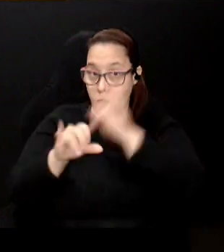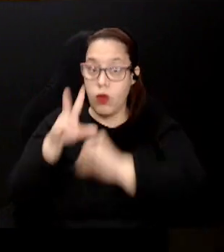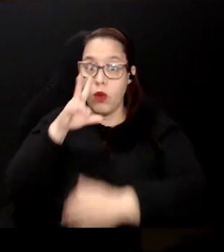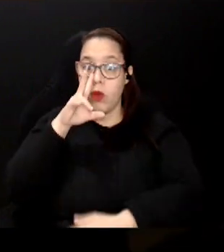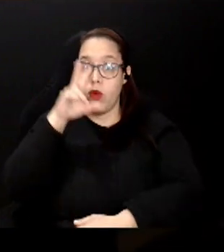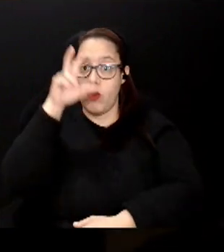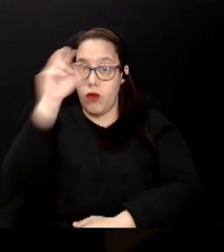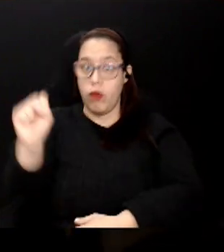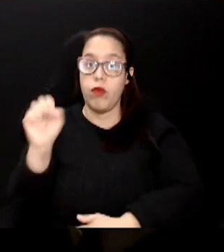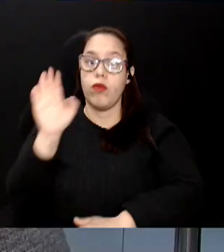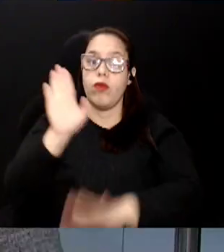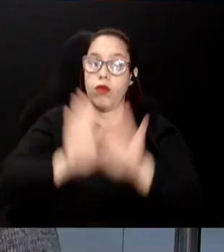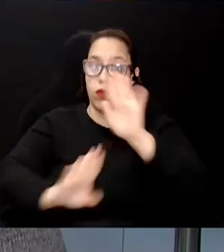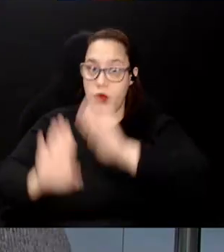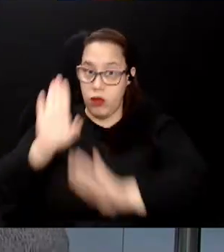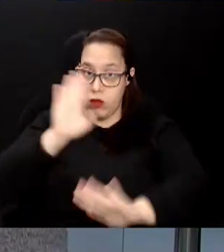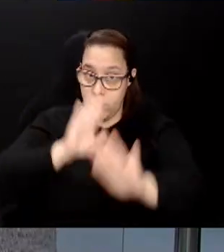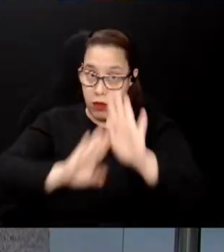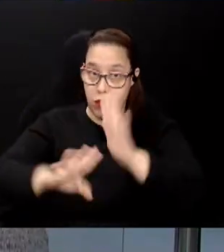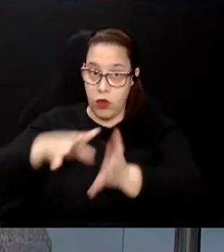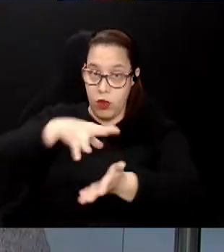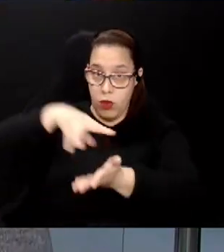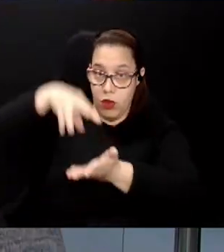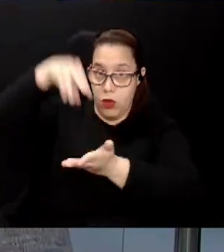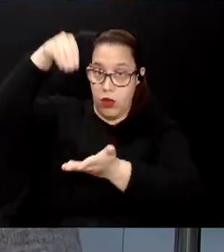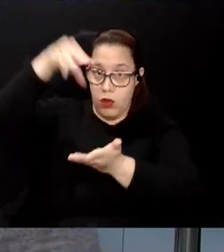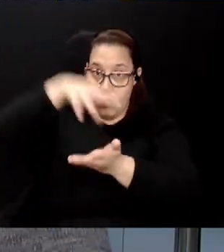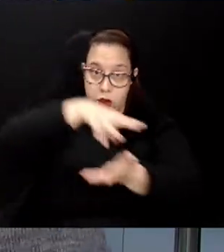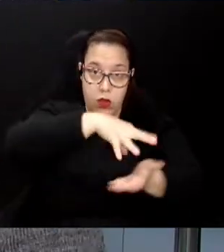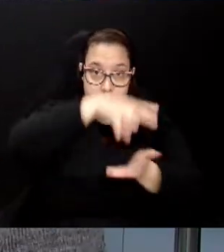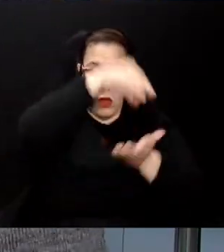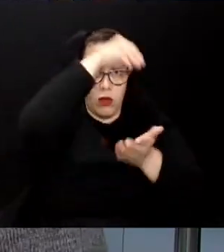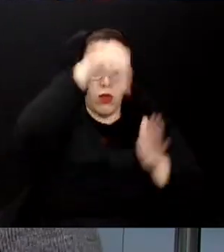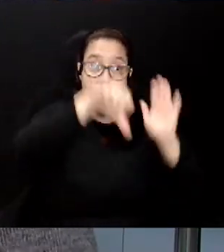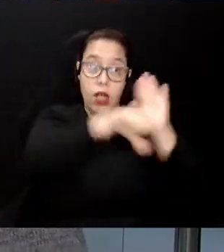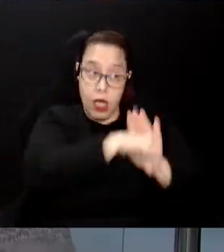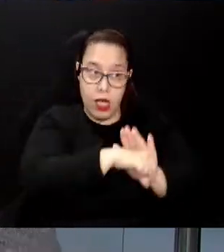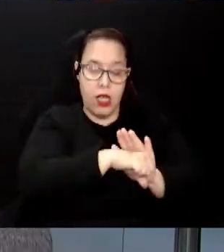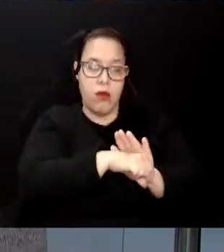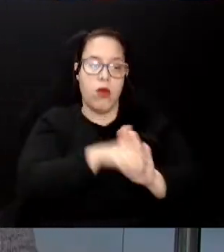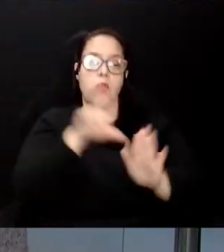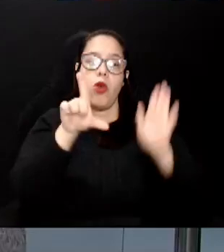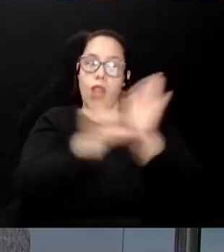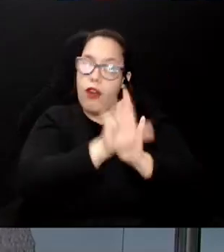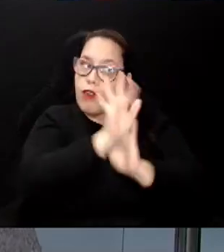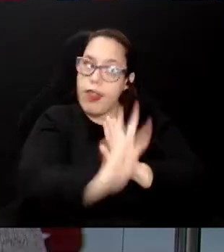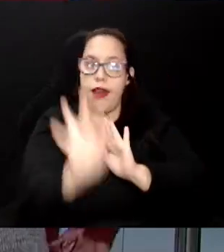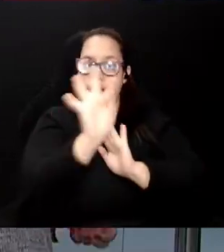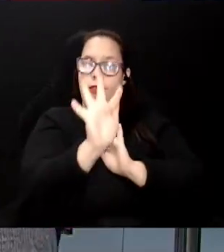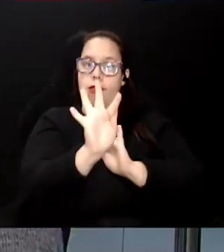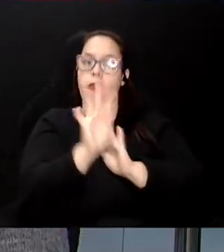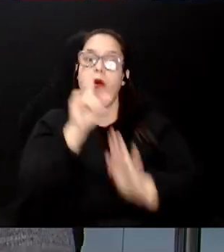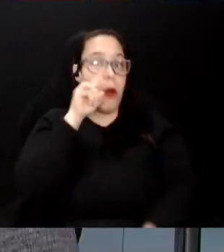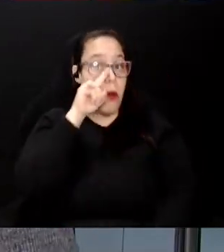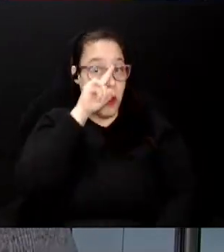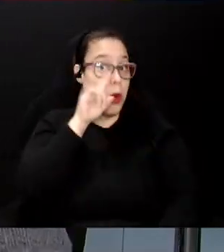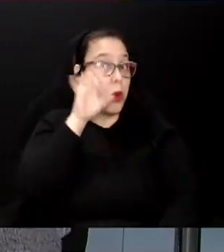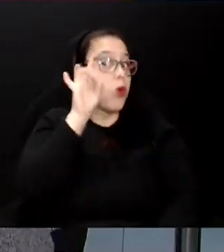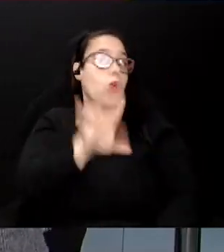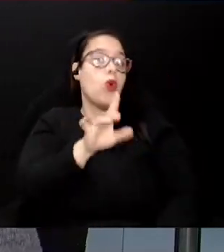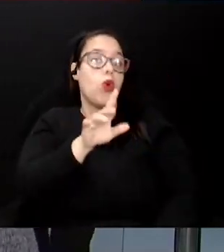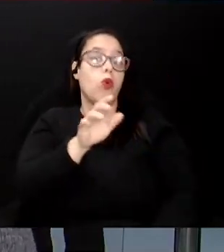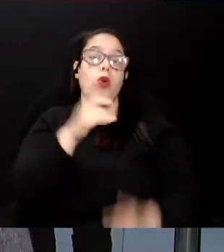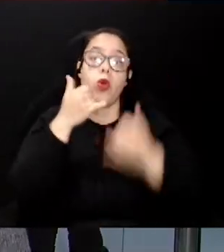riscos provocados pelos balões. Soltar balão é crime, né? É crime por lei federal. Né? O risco não é só para a rede elétrica, o